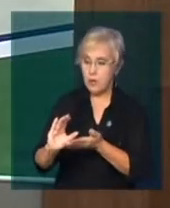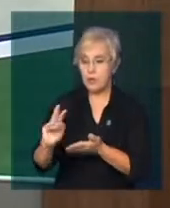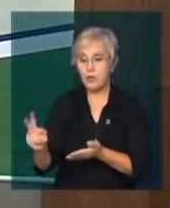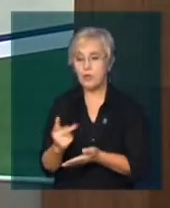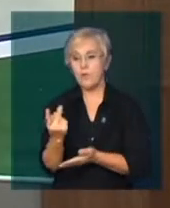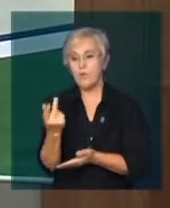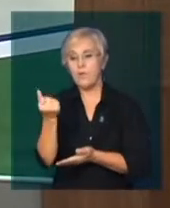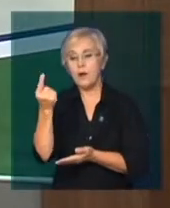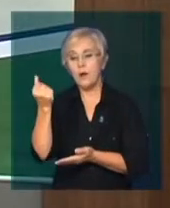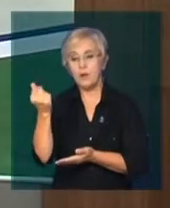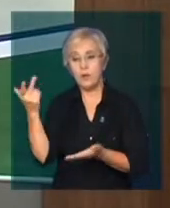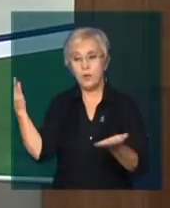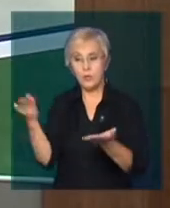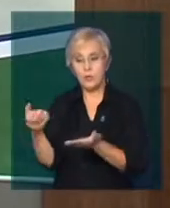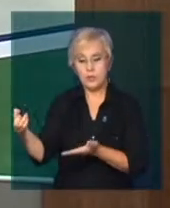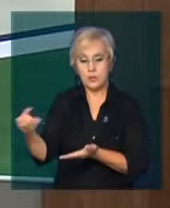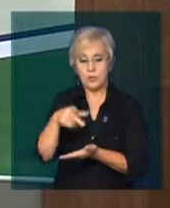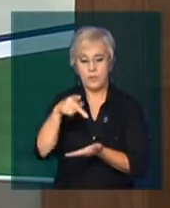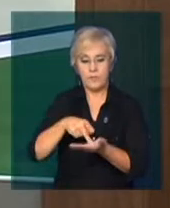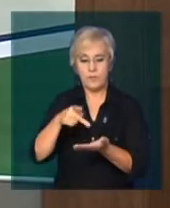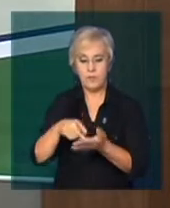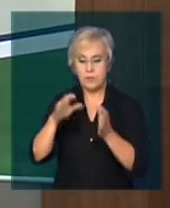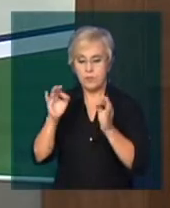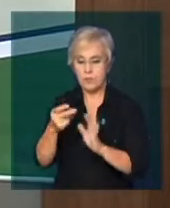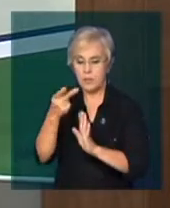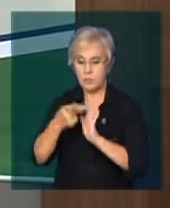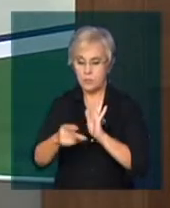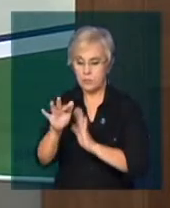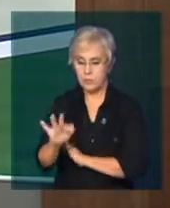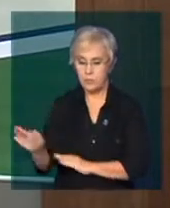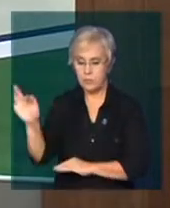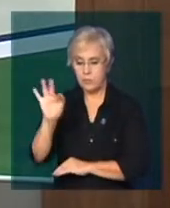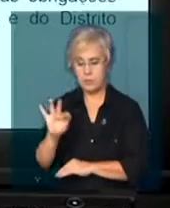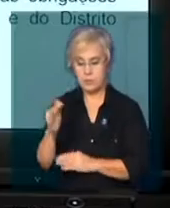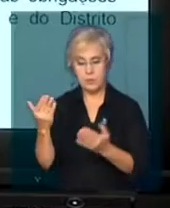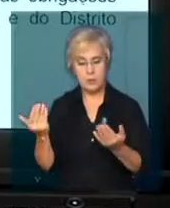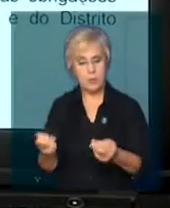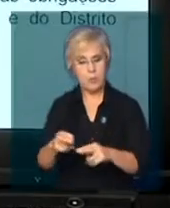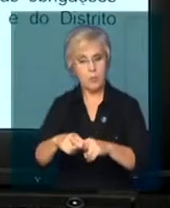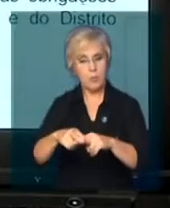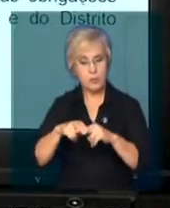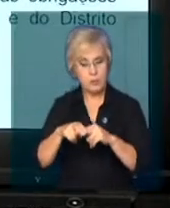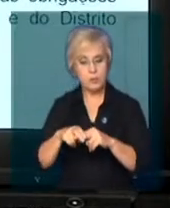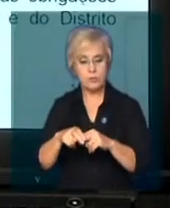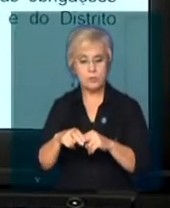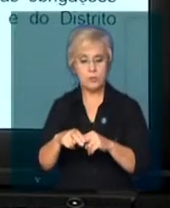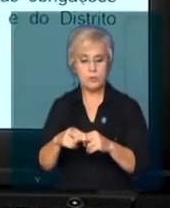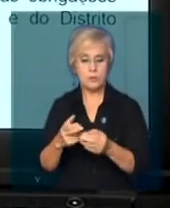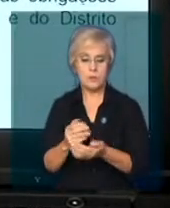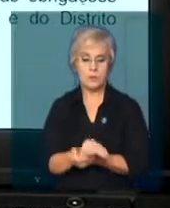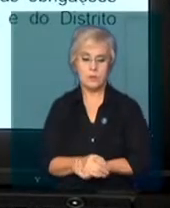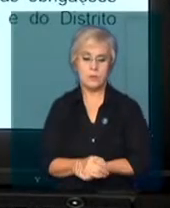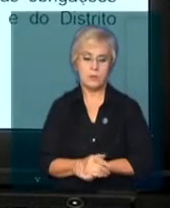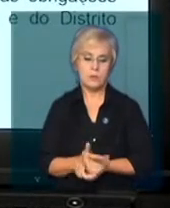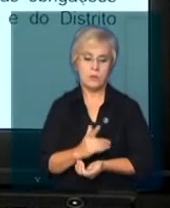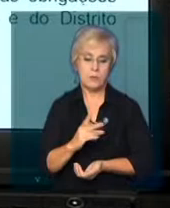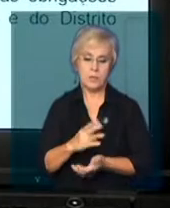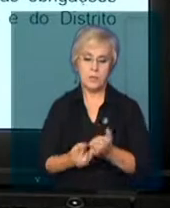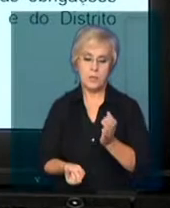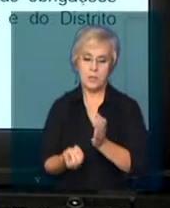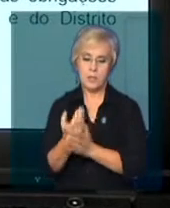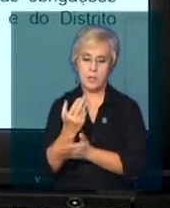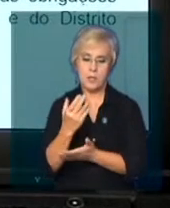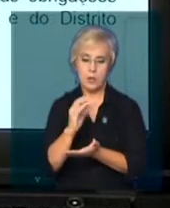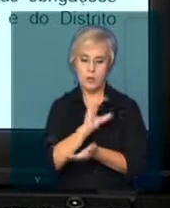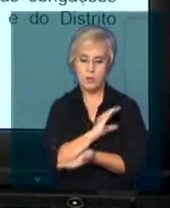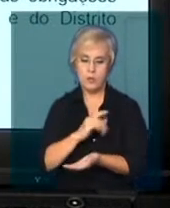atualizado do custeio desses programas federais. É nesse ambiente que se cria a comissão do